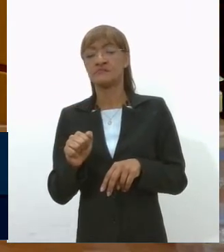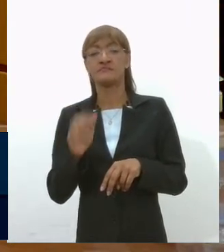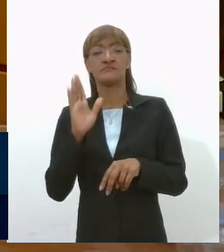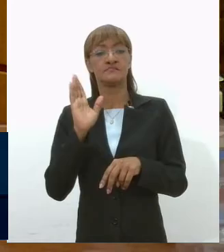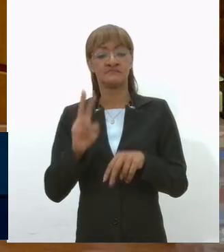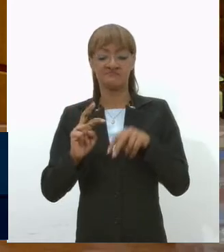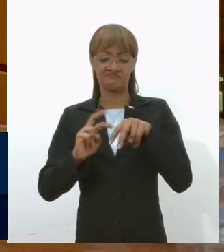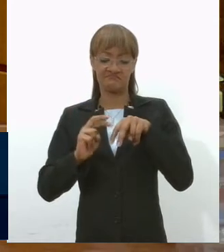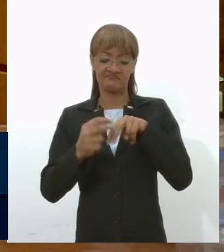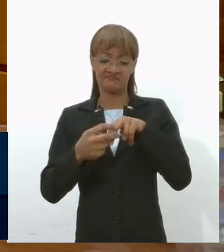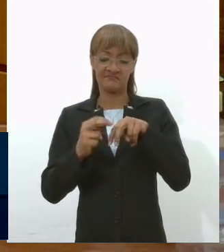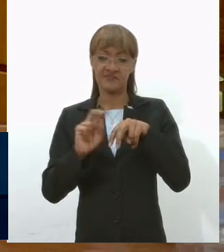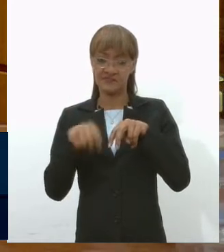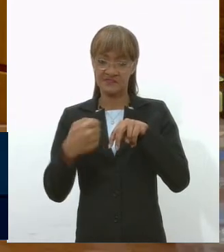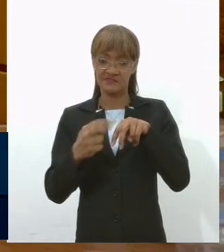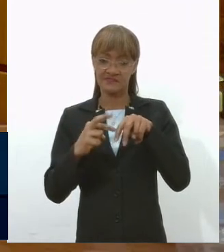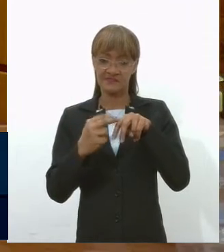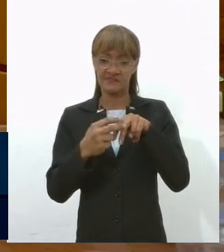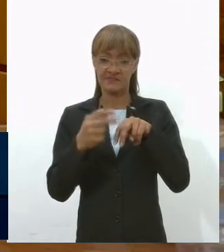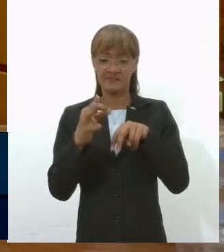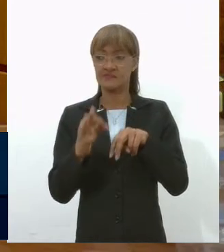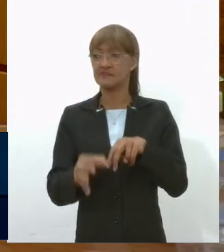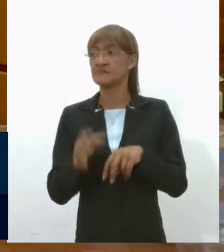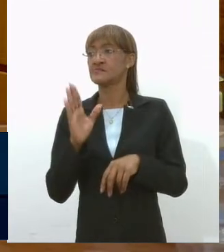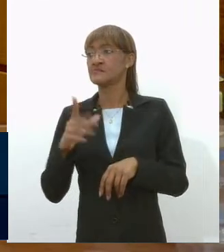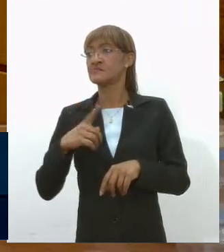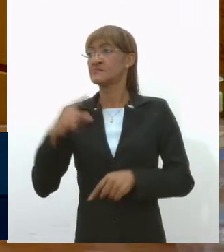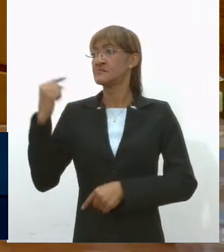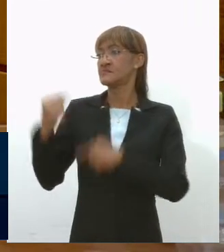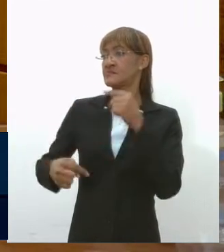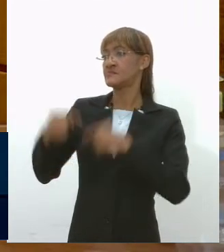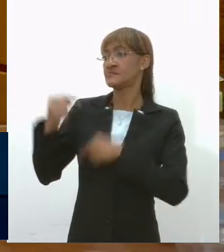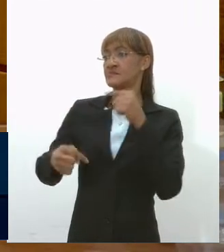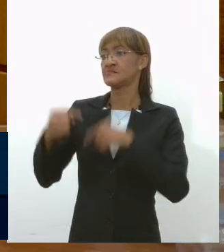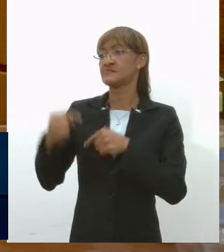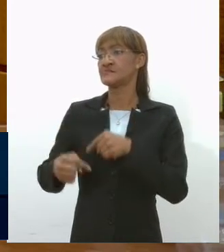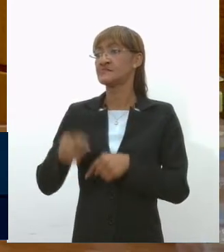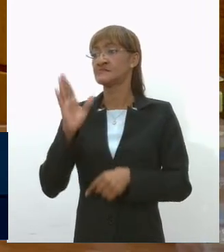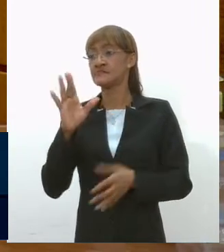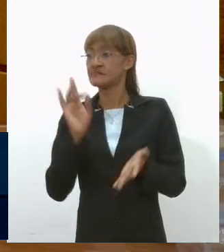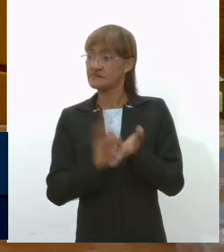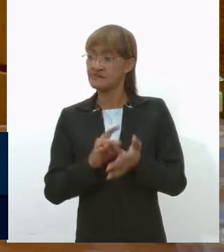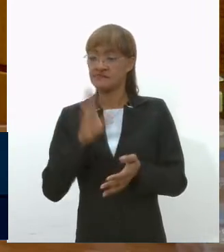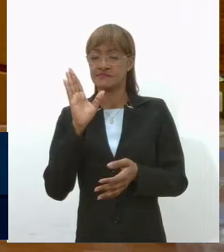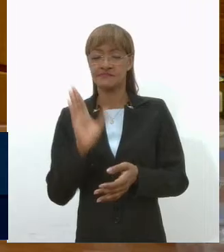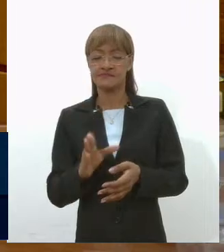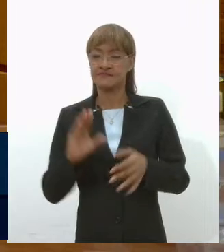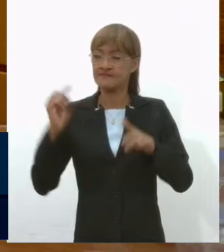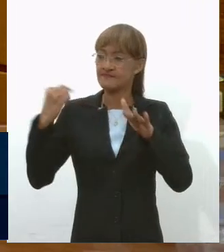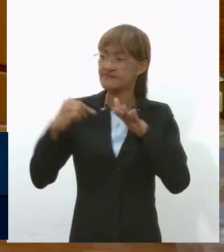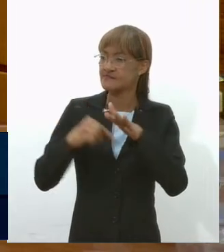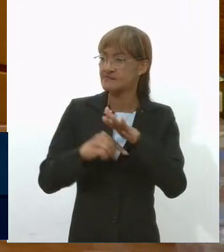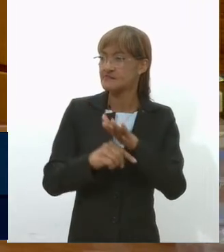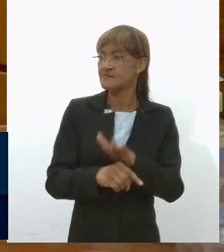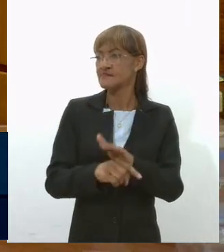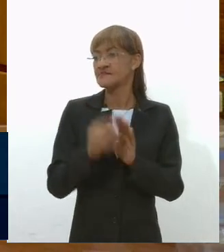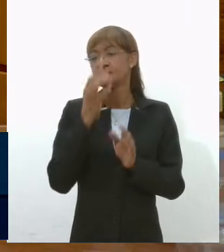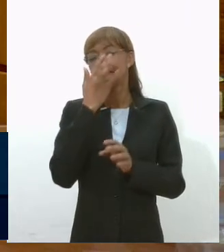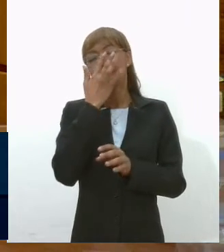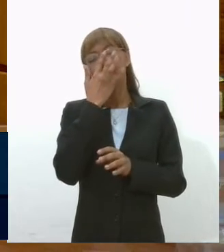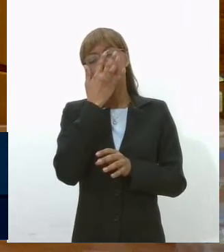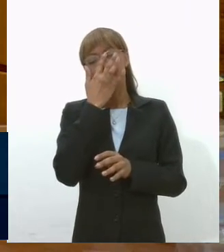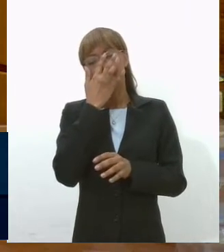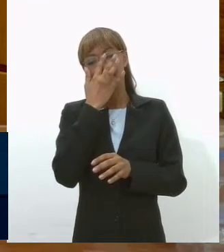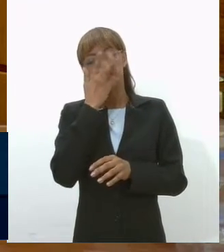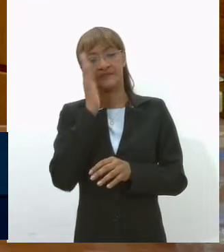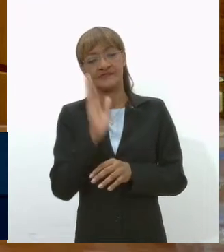de iniciarmos um fórum de discussão para que nós possamos dialogar com mais profundidade com os trabalhadores da área da